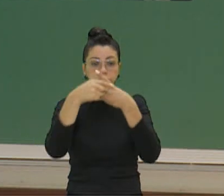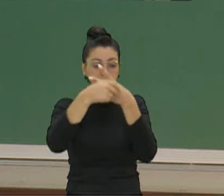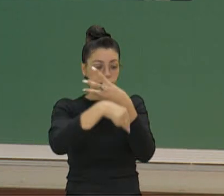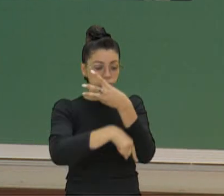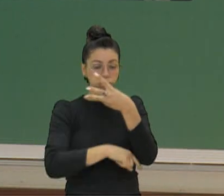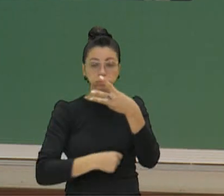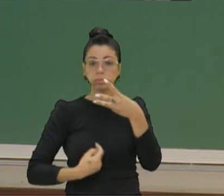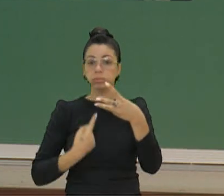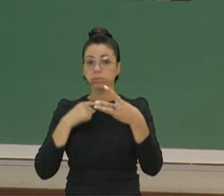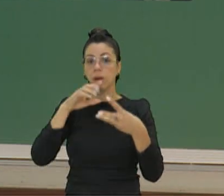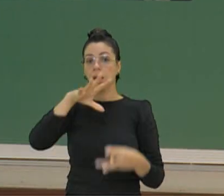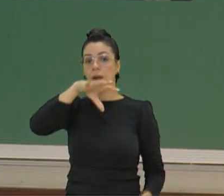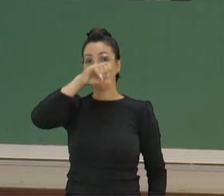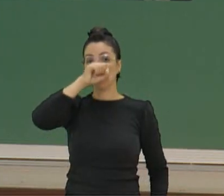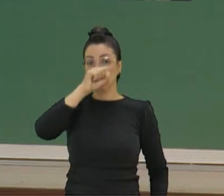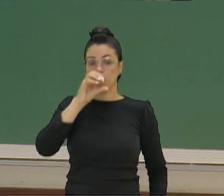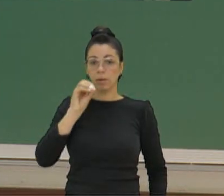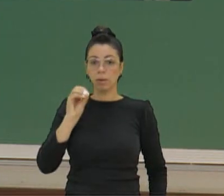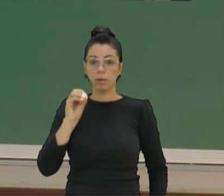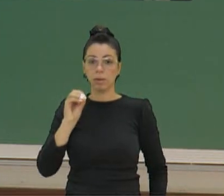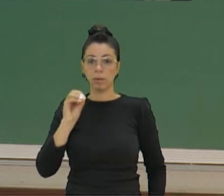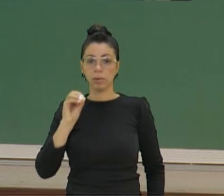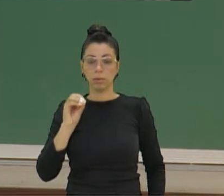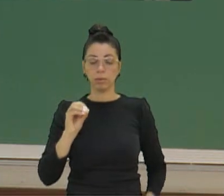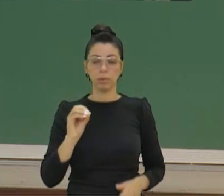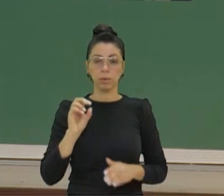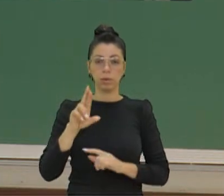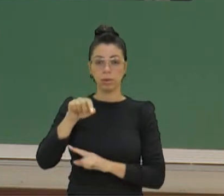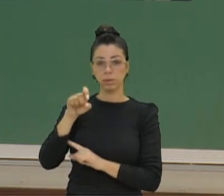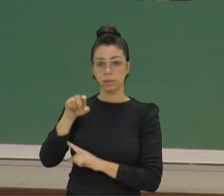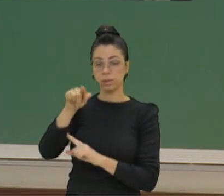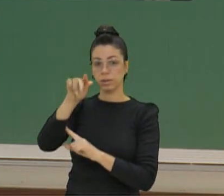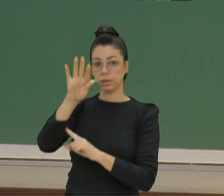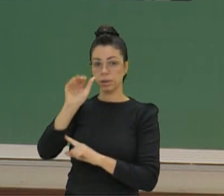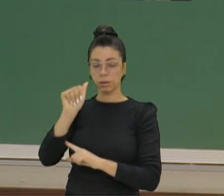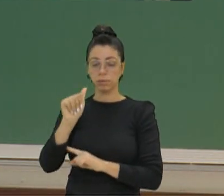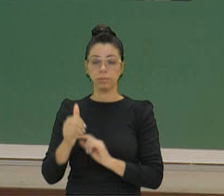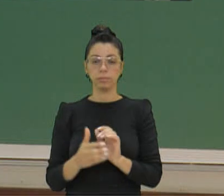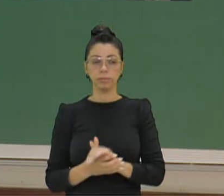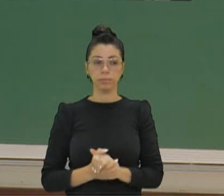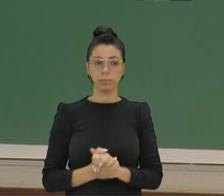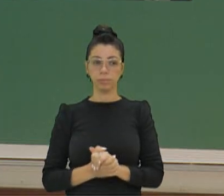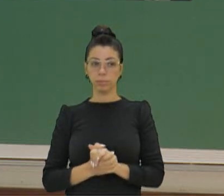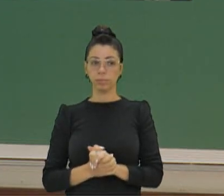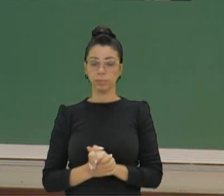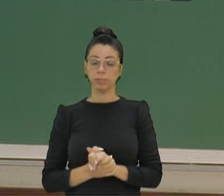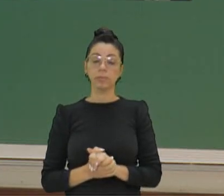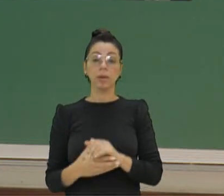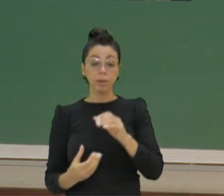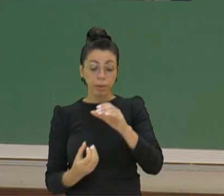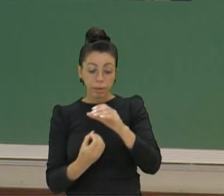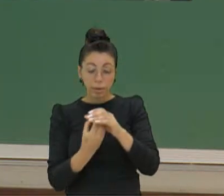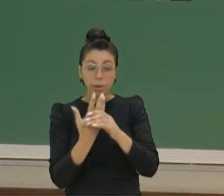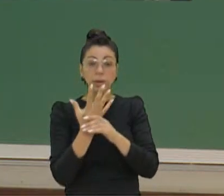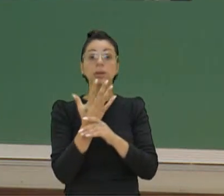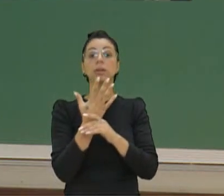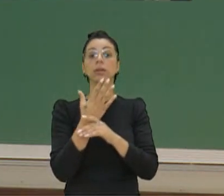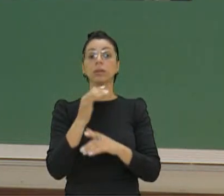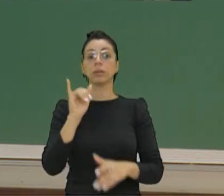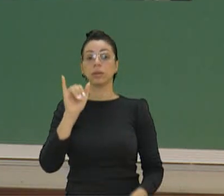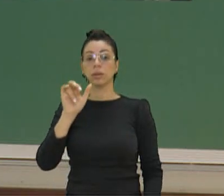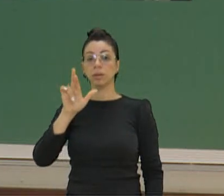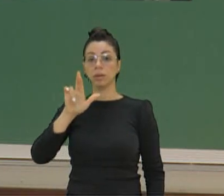todo, incluindo os nossos olhos. Sobre a córnea, a corióide forma o quê? A íris, por isso que ele falou que é uma